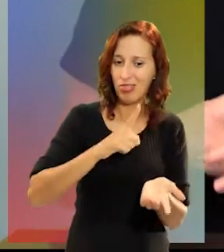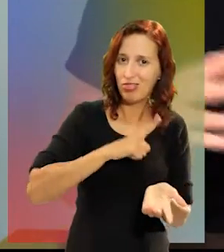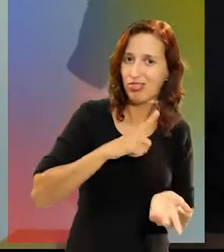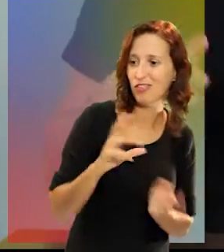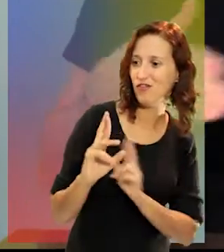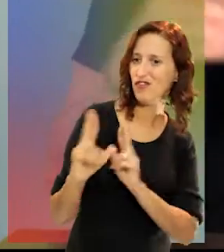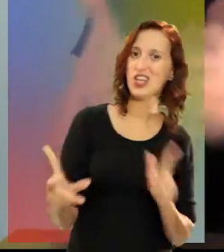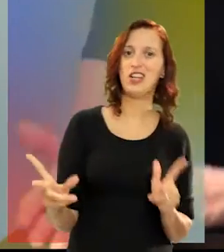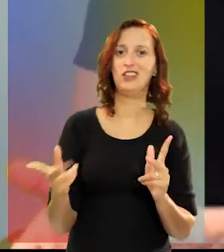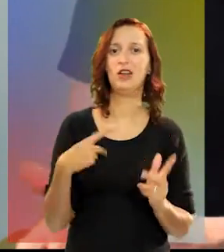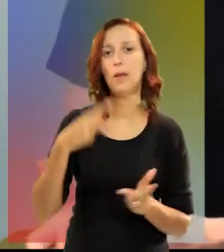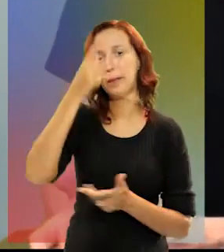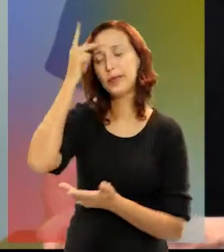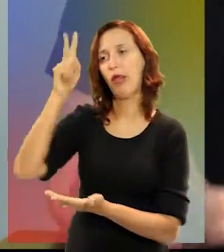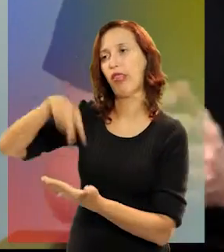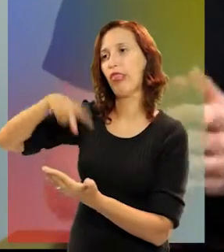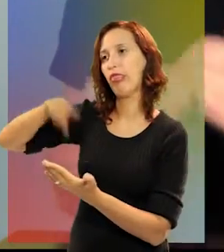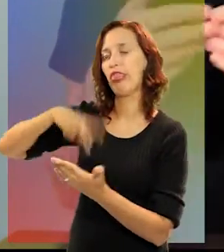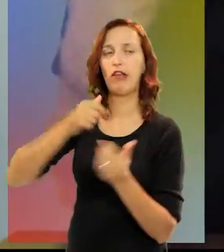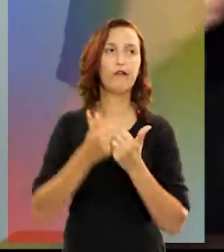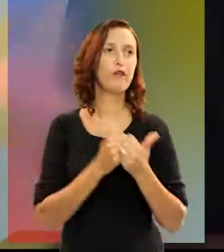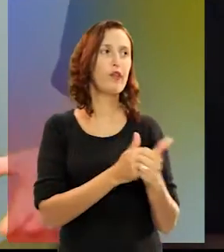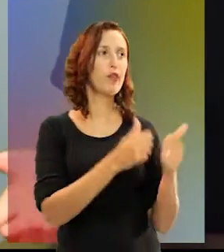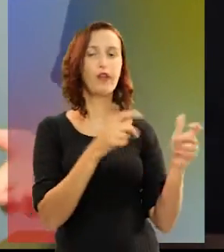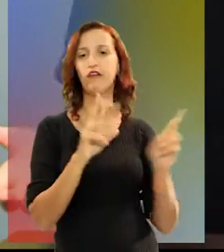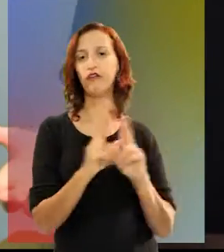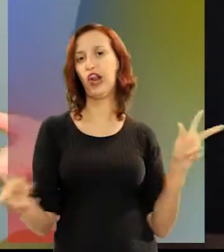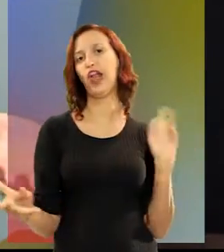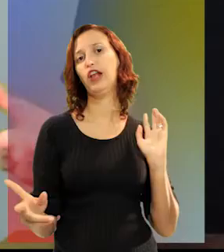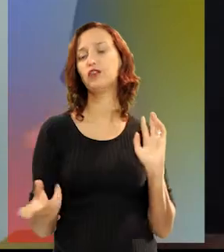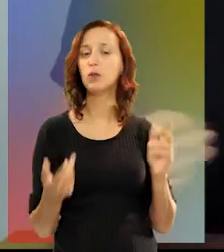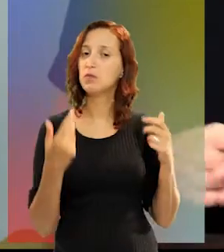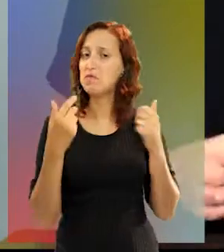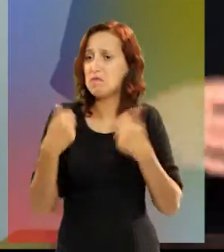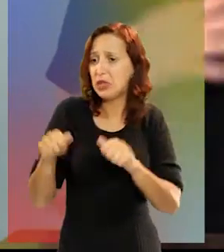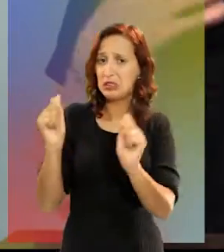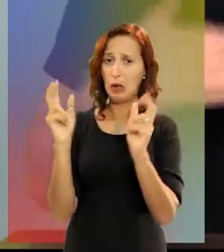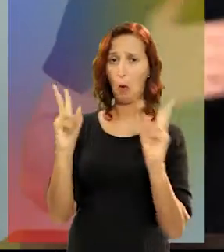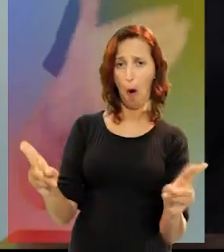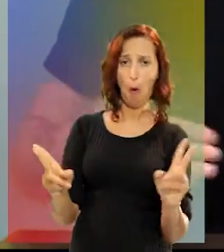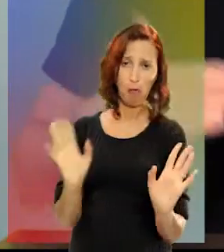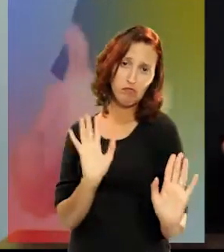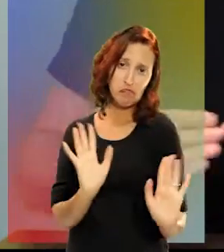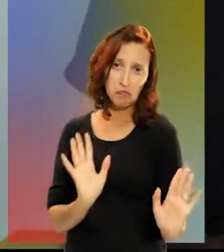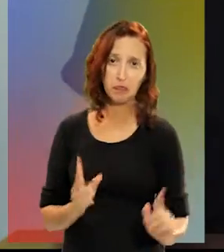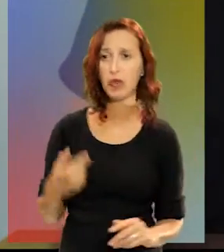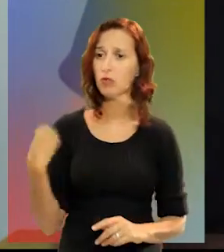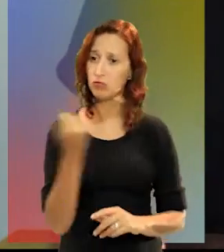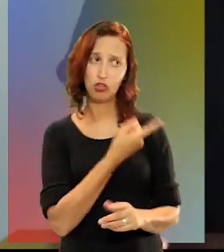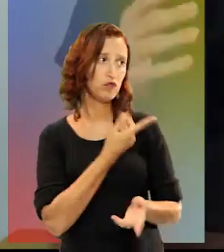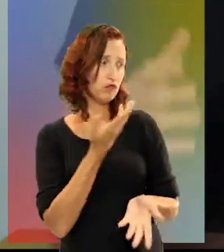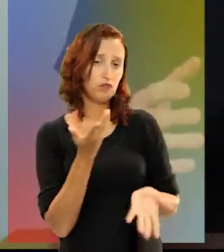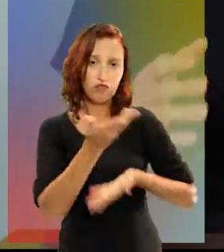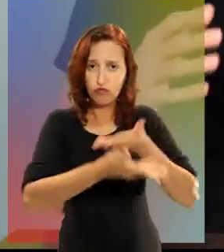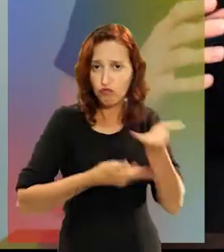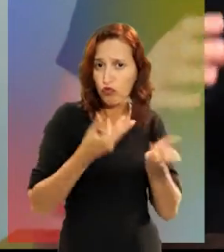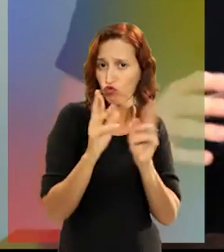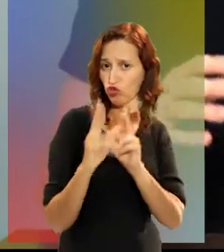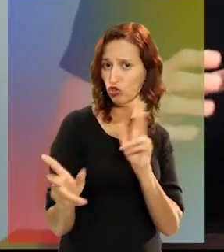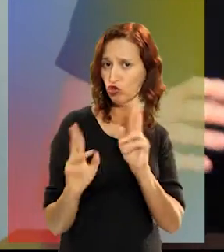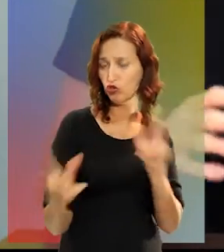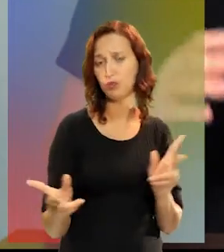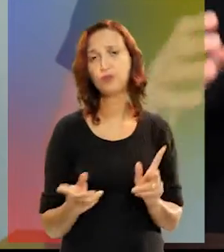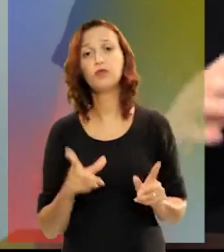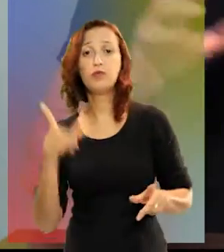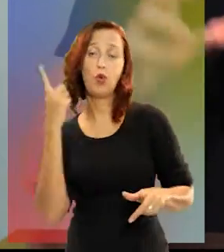né? Assim, senão uma pessoa tem que ler o livro. Exatamente. Não tem outra como fugir, né? A gente trata isso de uma forma um pouco diferente. É claro que a gente